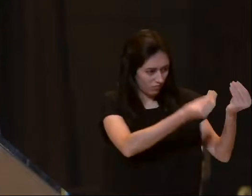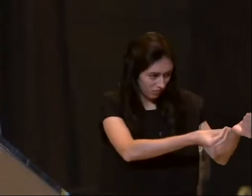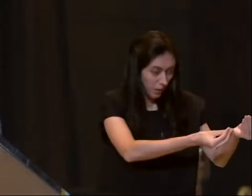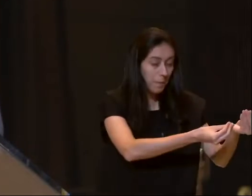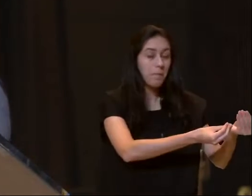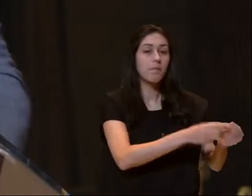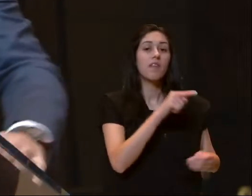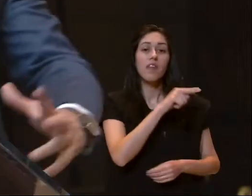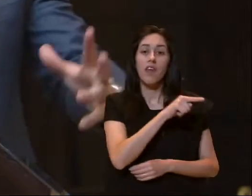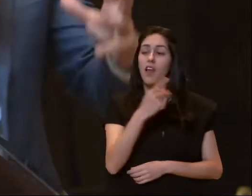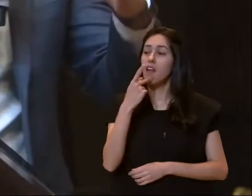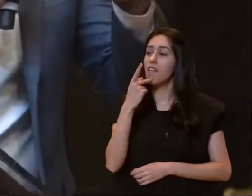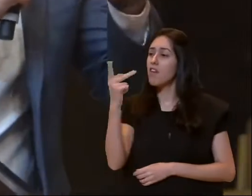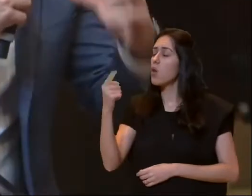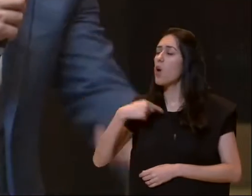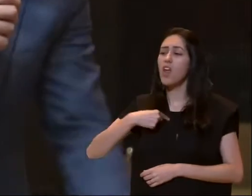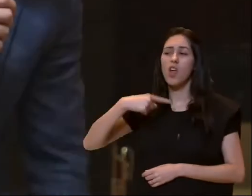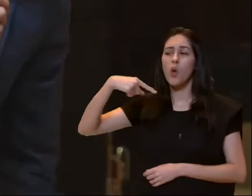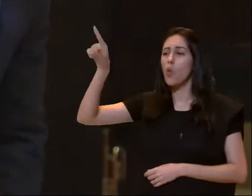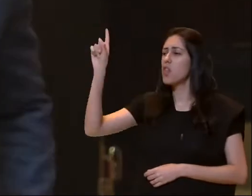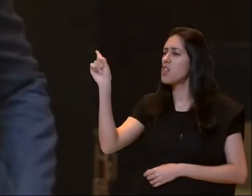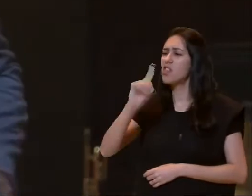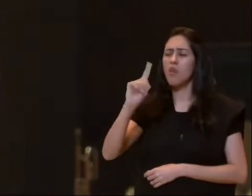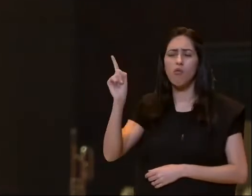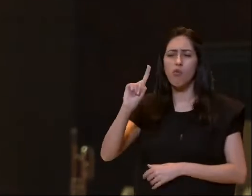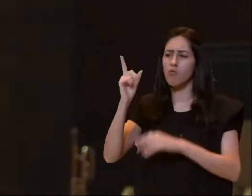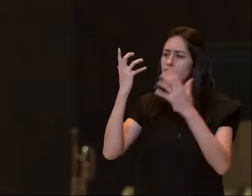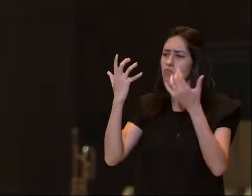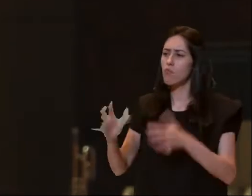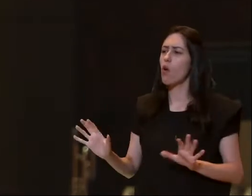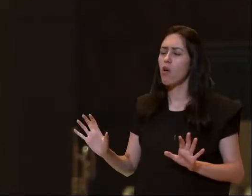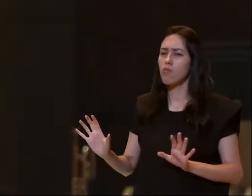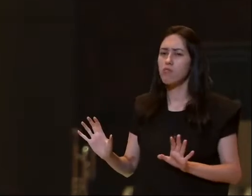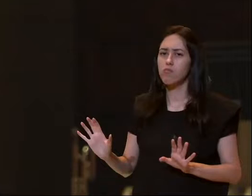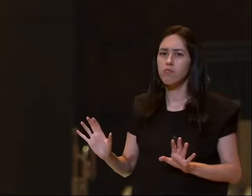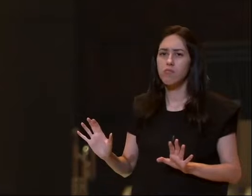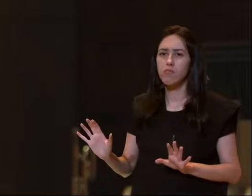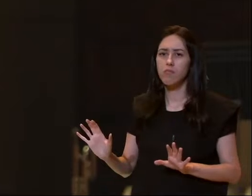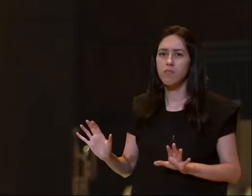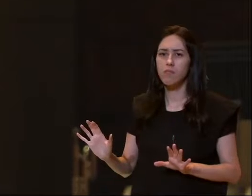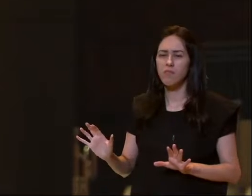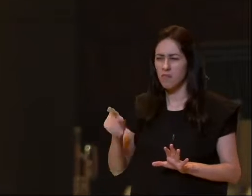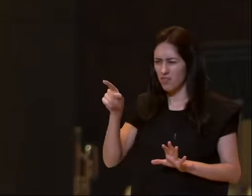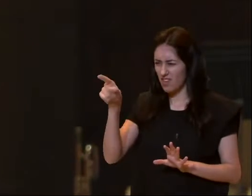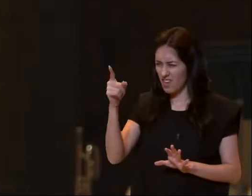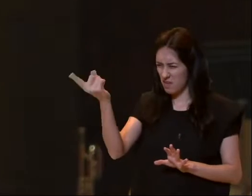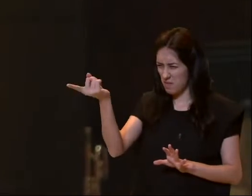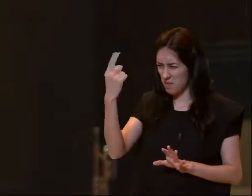E ele falou, eu não vou de jeito nenhum. Está querendo me mandar embora daqui, não